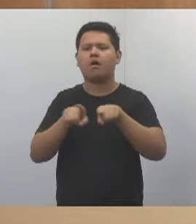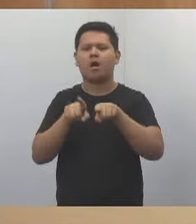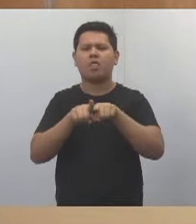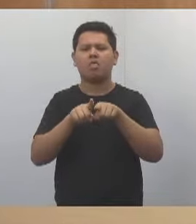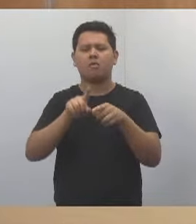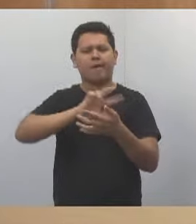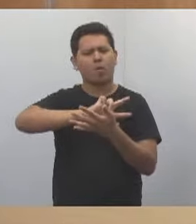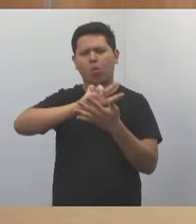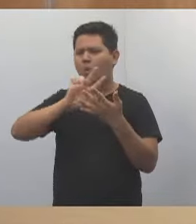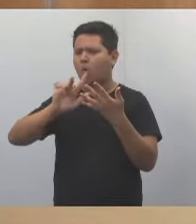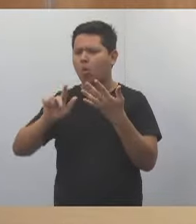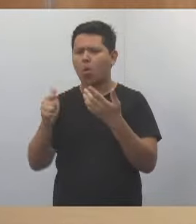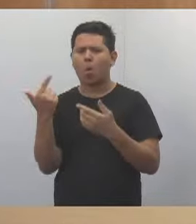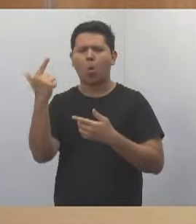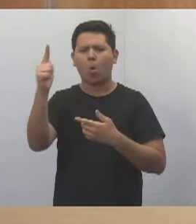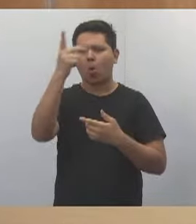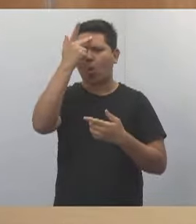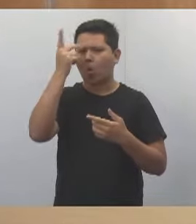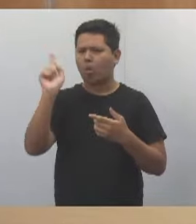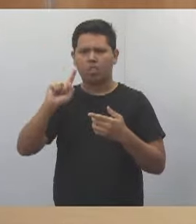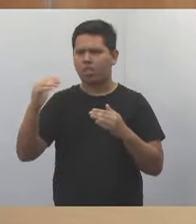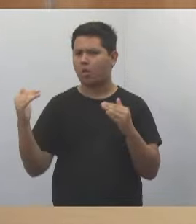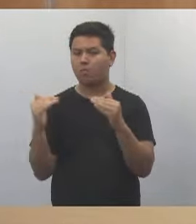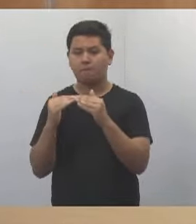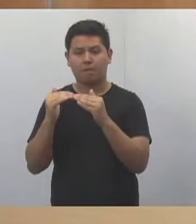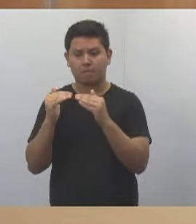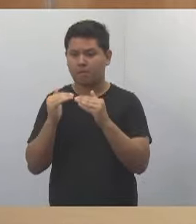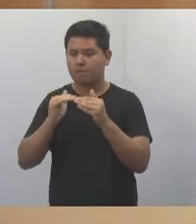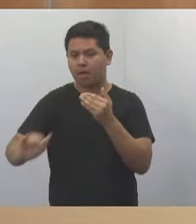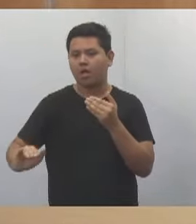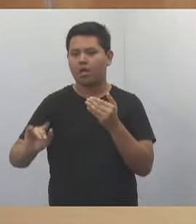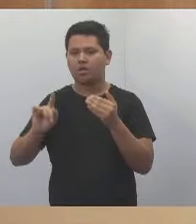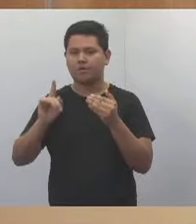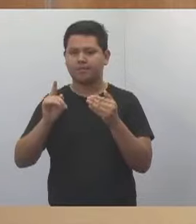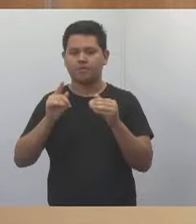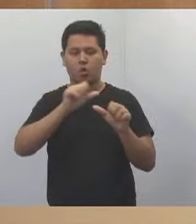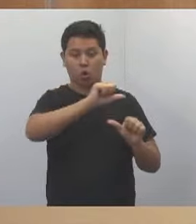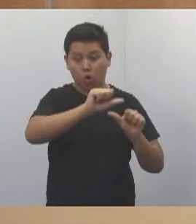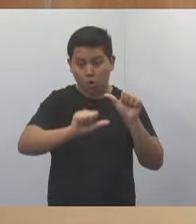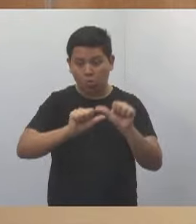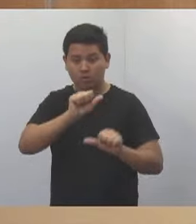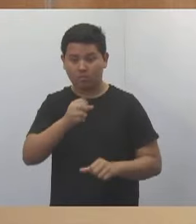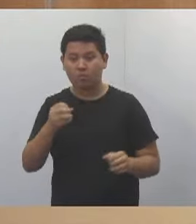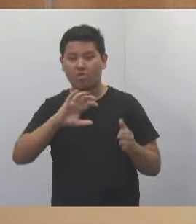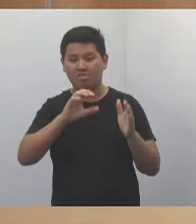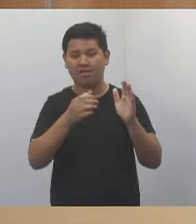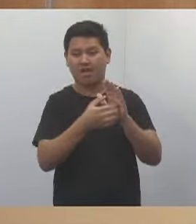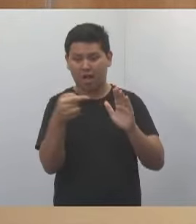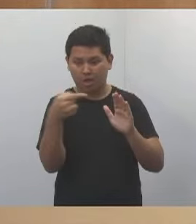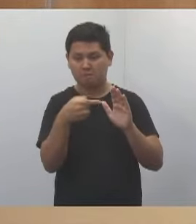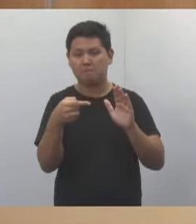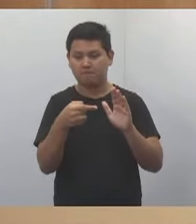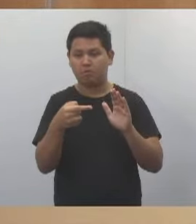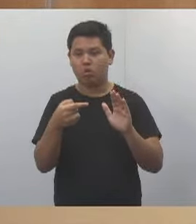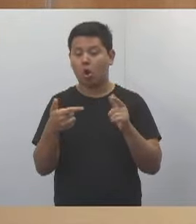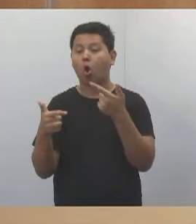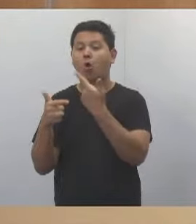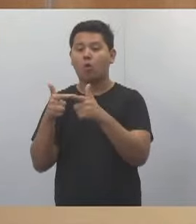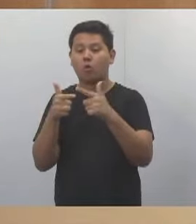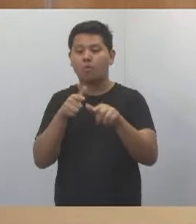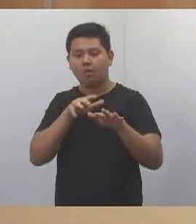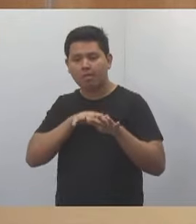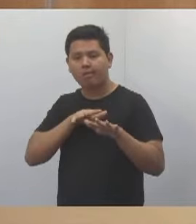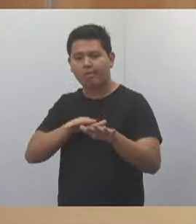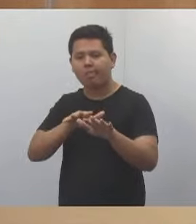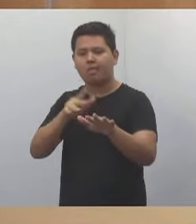veículos similares em desacordo com a configuração original do fabricante. Um dos grandes problemas do trânsito é a